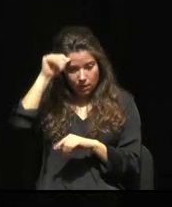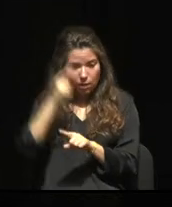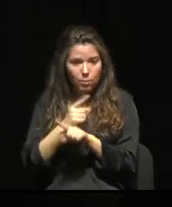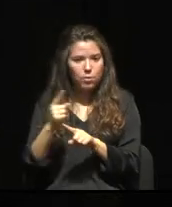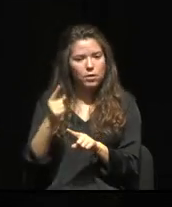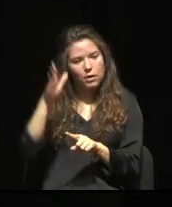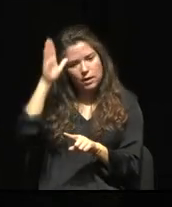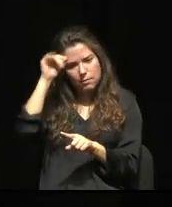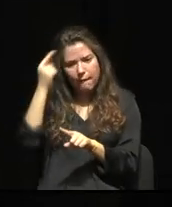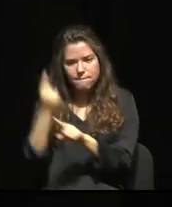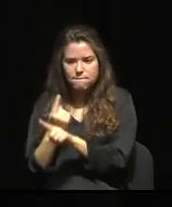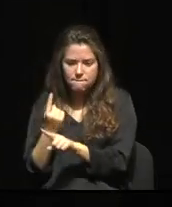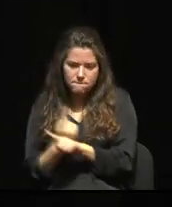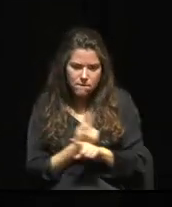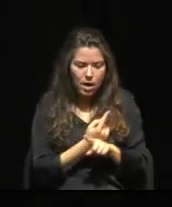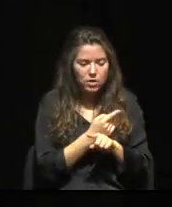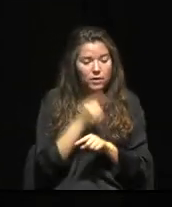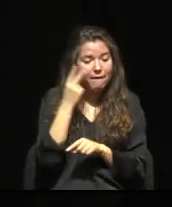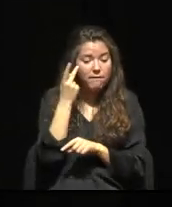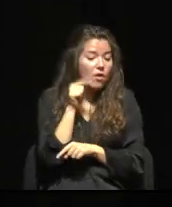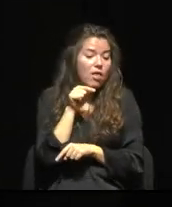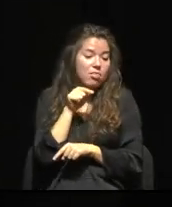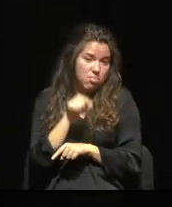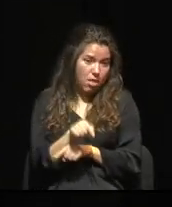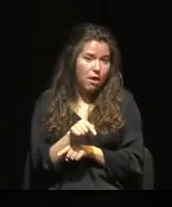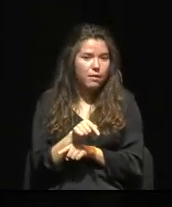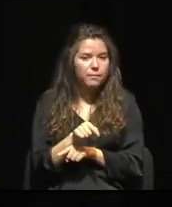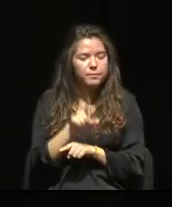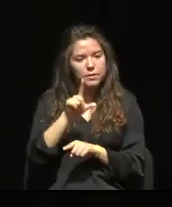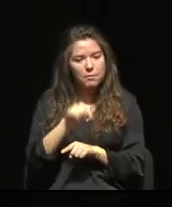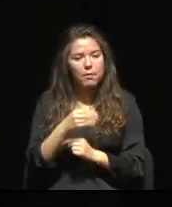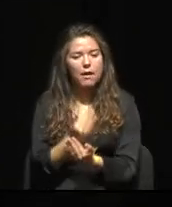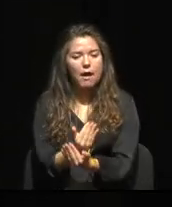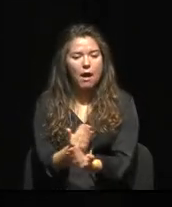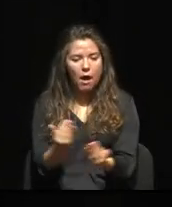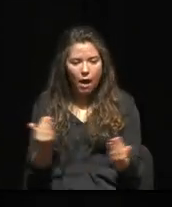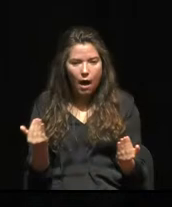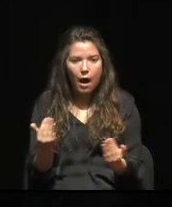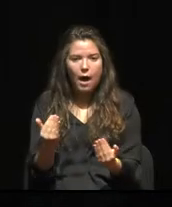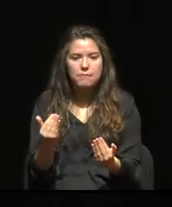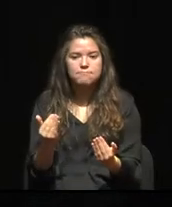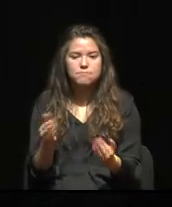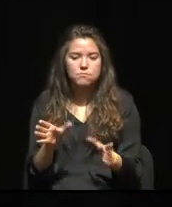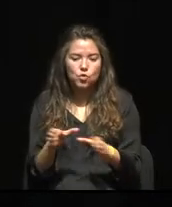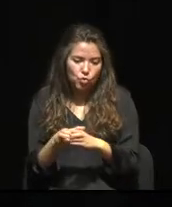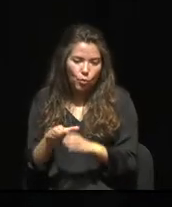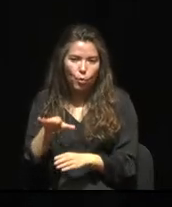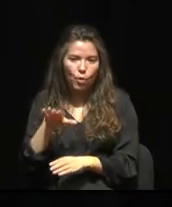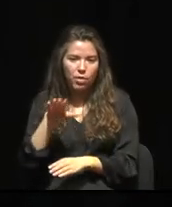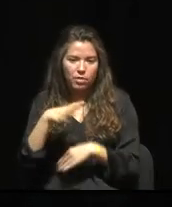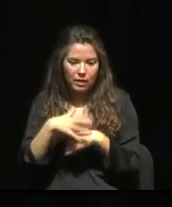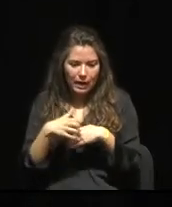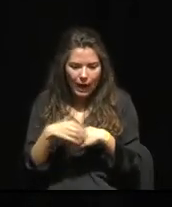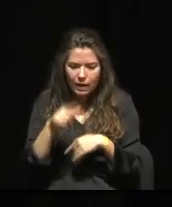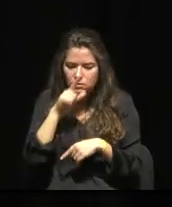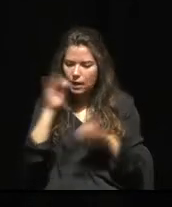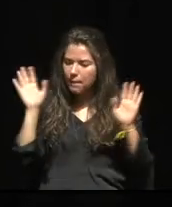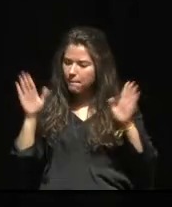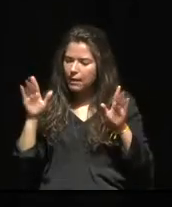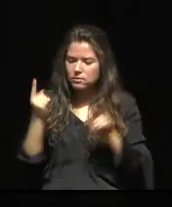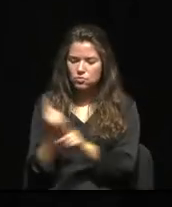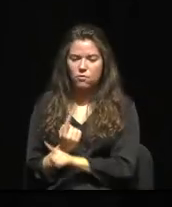das espécies selvagens e exóticas que habitam neste espaço existe aqui uma colónia de gatos e várias espécies de